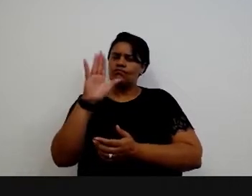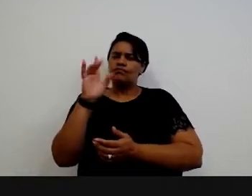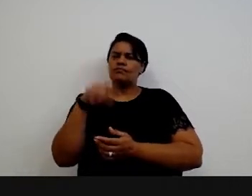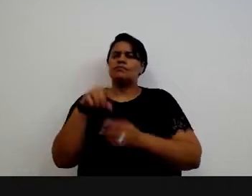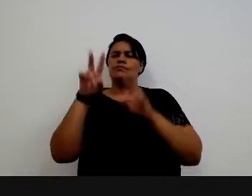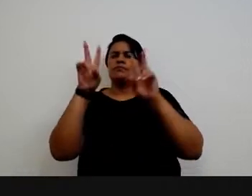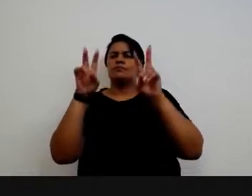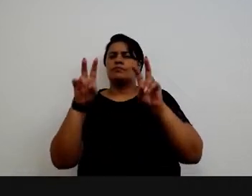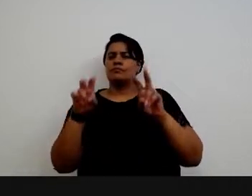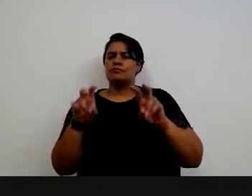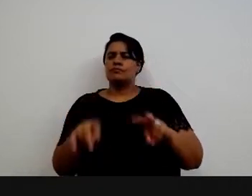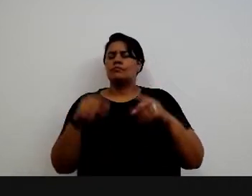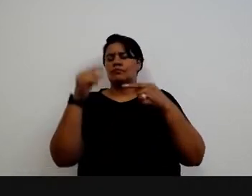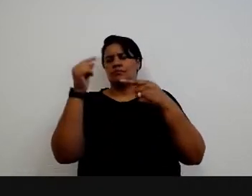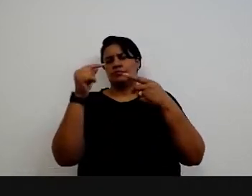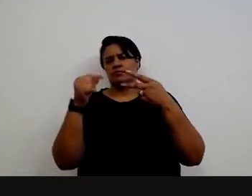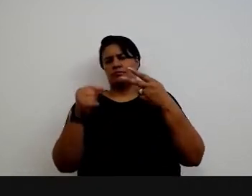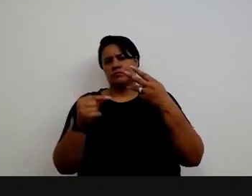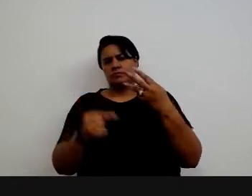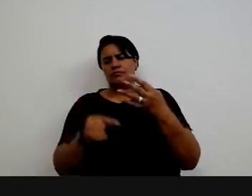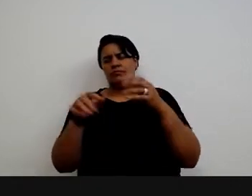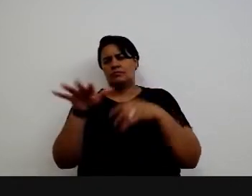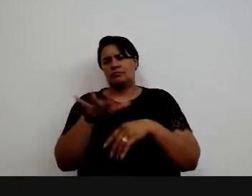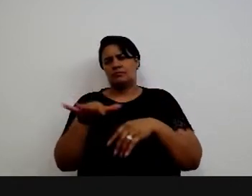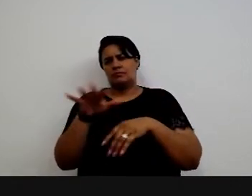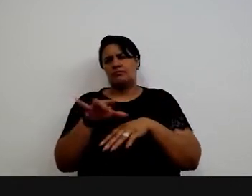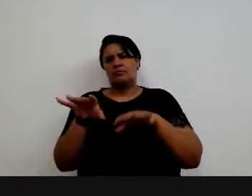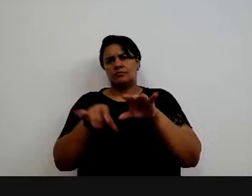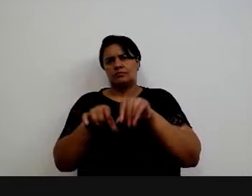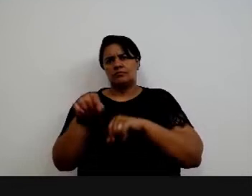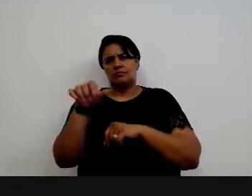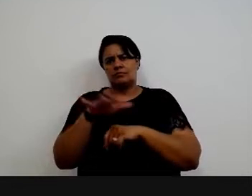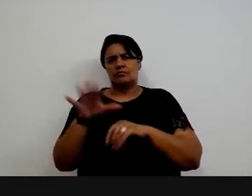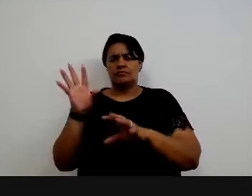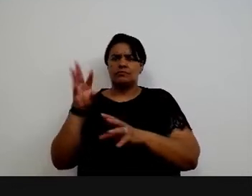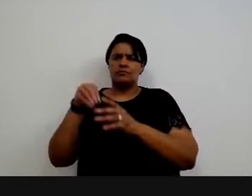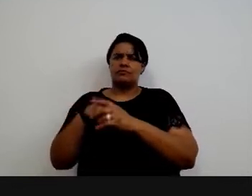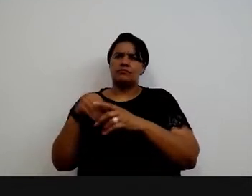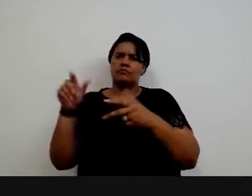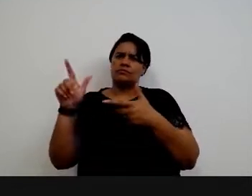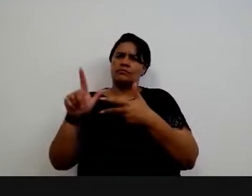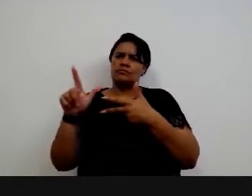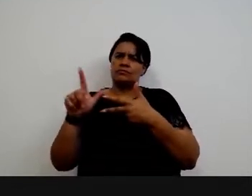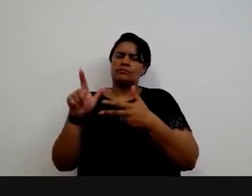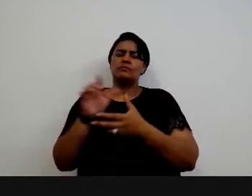nessa formação pela qual eles passam nos legislativos, né?